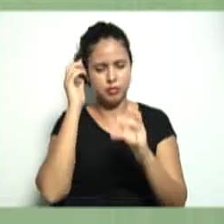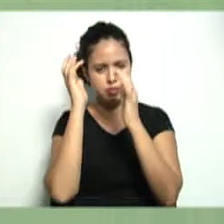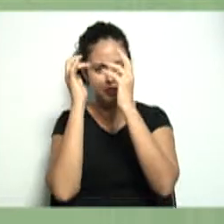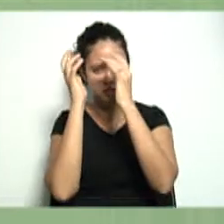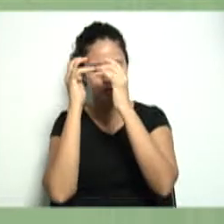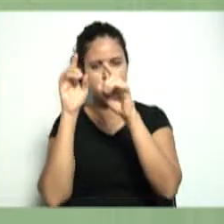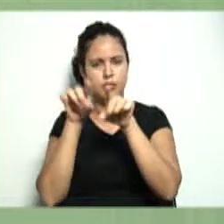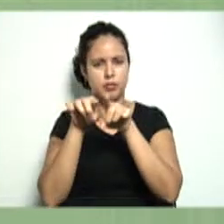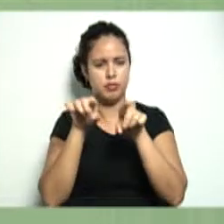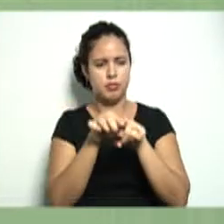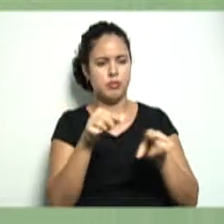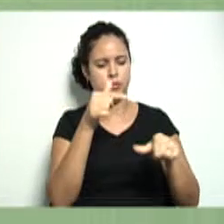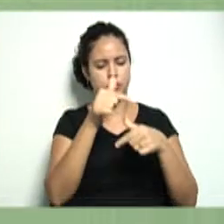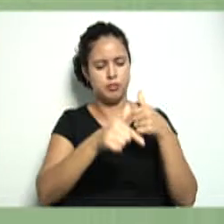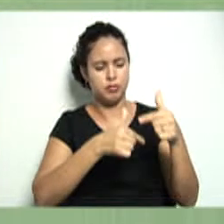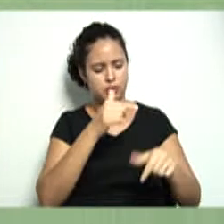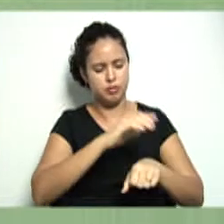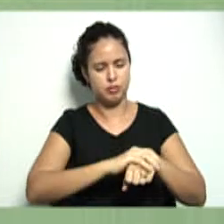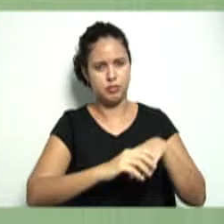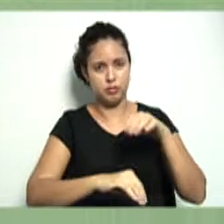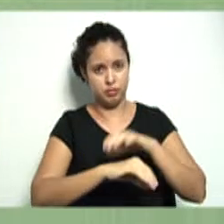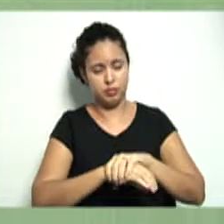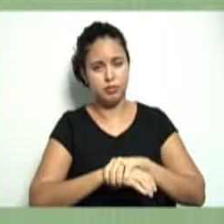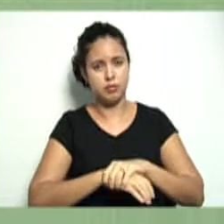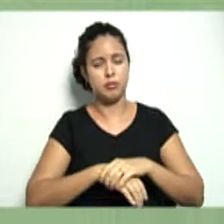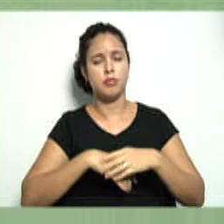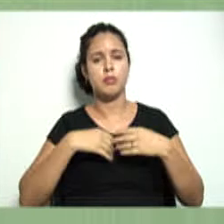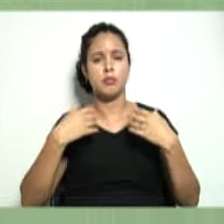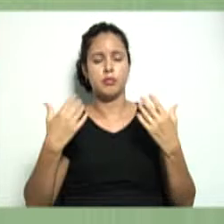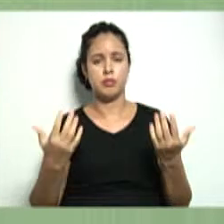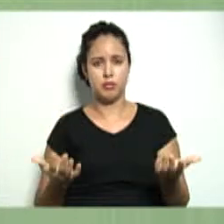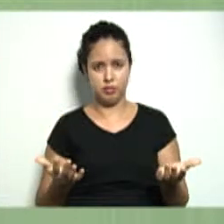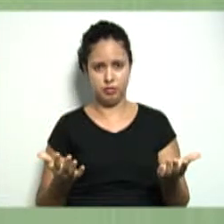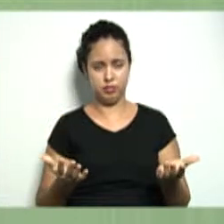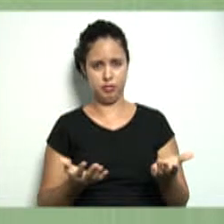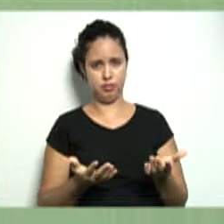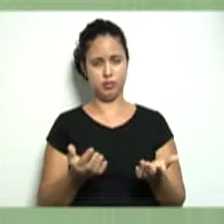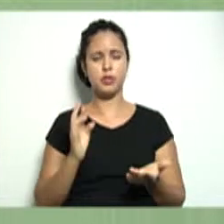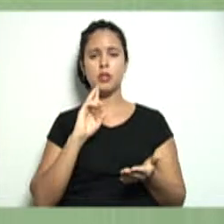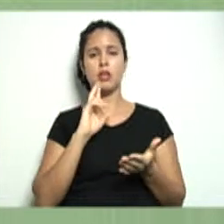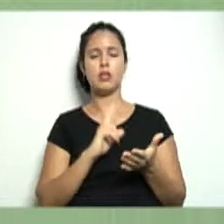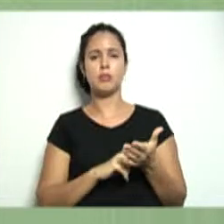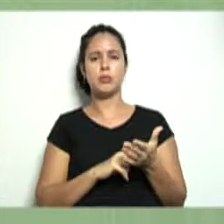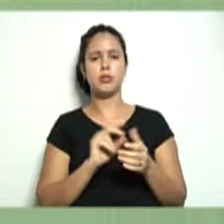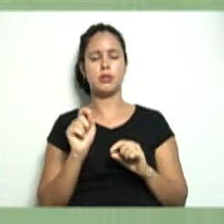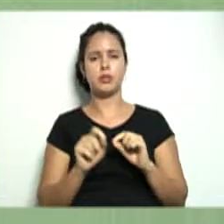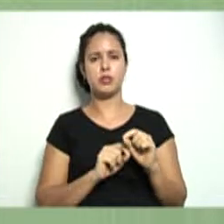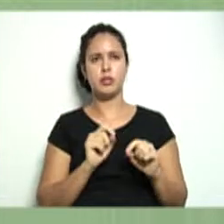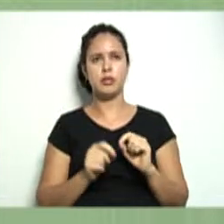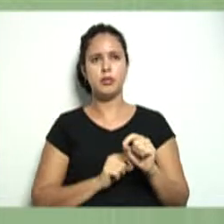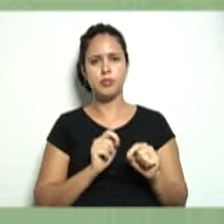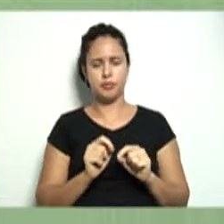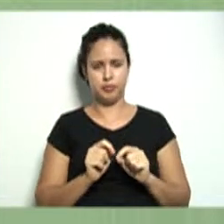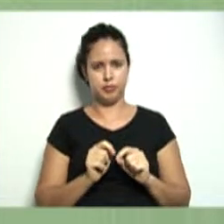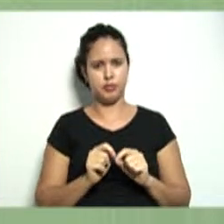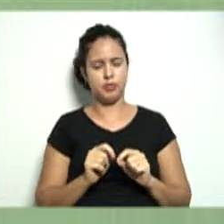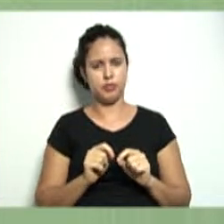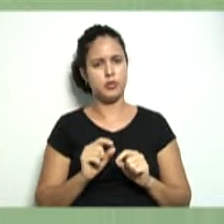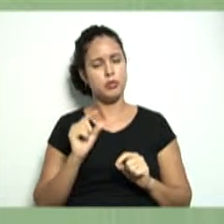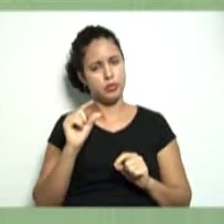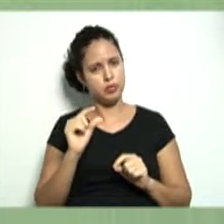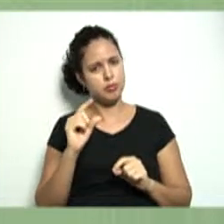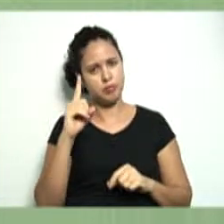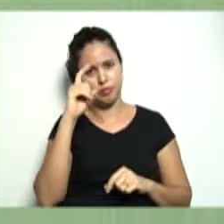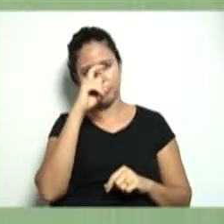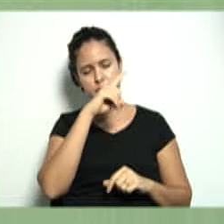de uma tarefa específica. Essa aqui, professor Eliene, como é que está aí no chat? Essa aqui tinha um pouquinho mais de